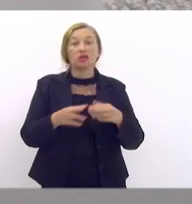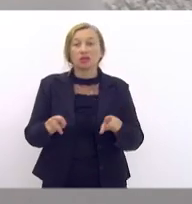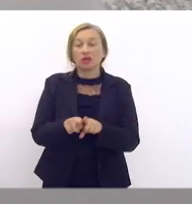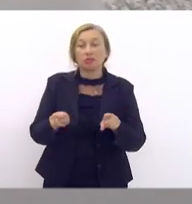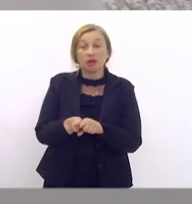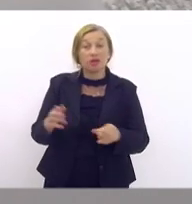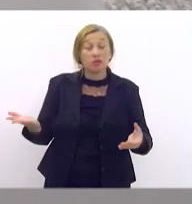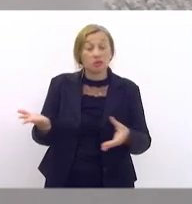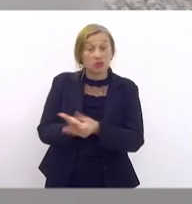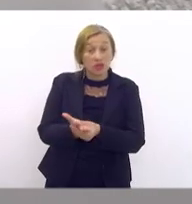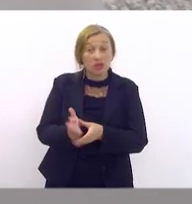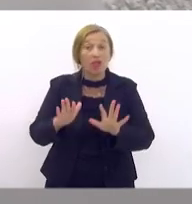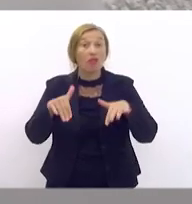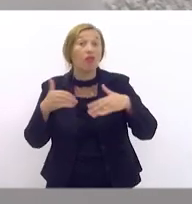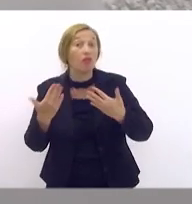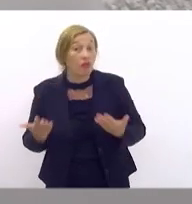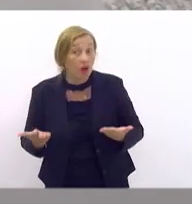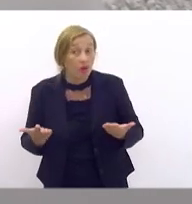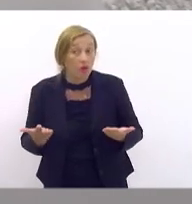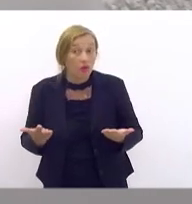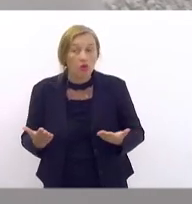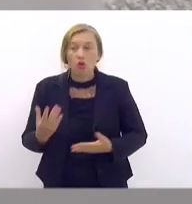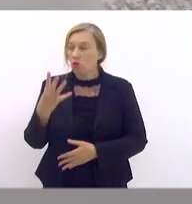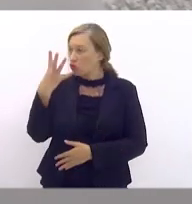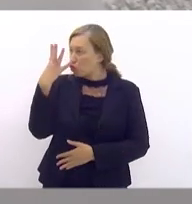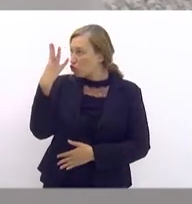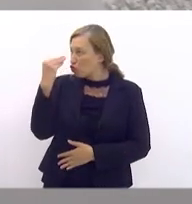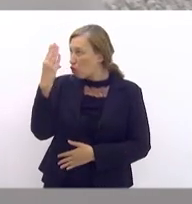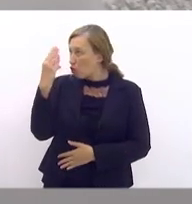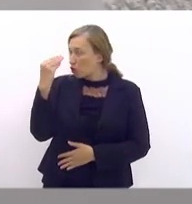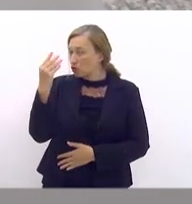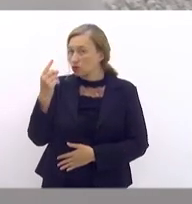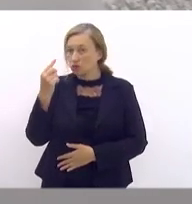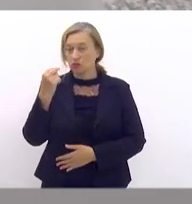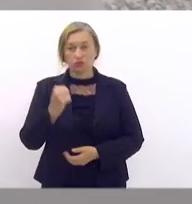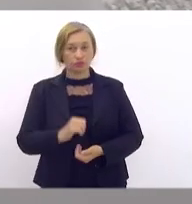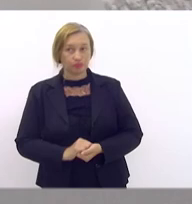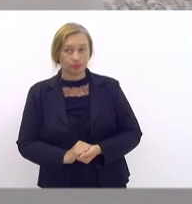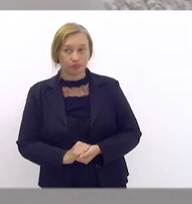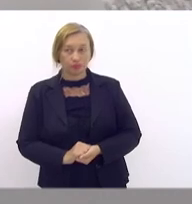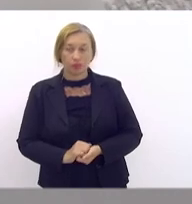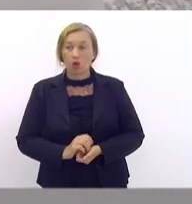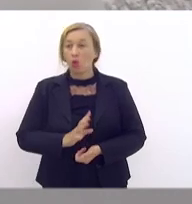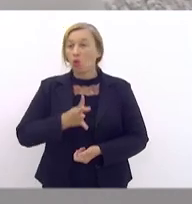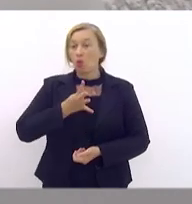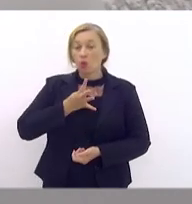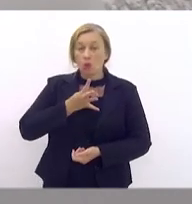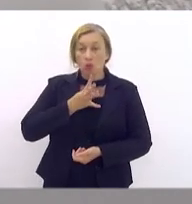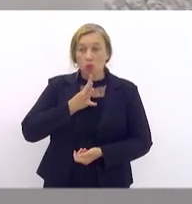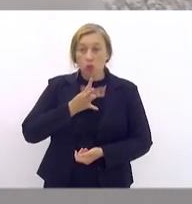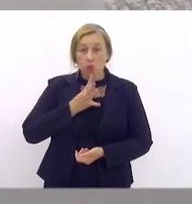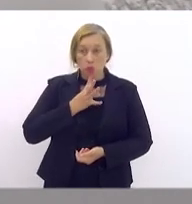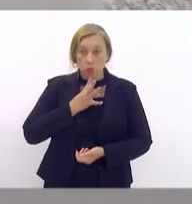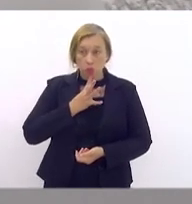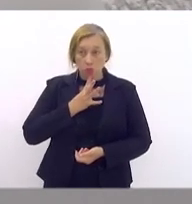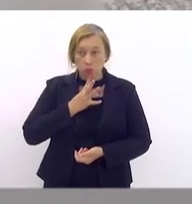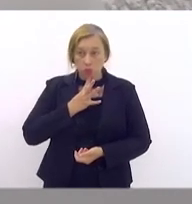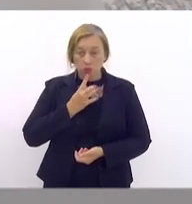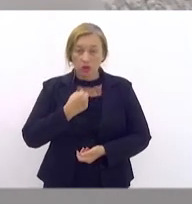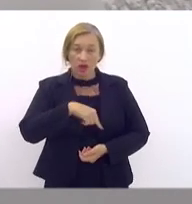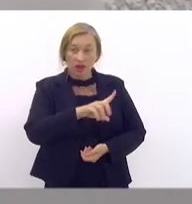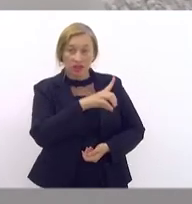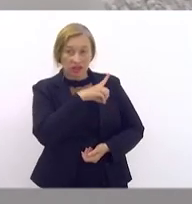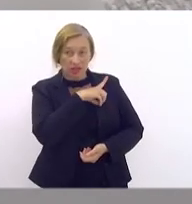processo então uma fotografia um reconhecimento feito inadvertidamente numa delegacia de